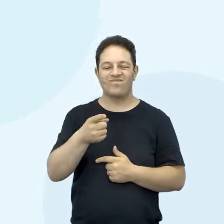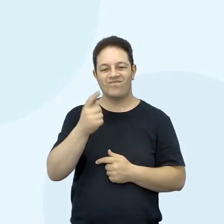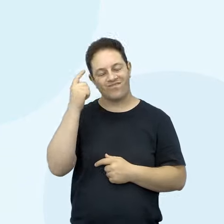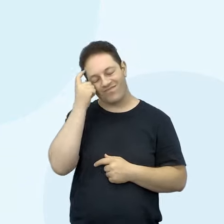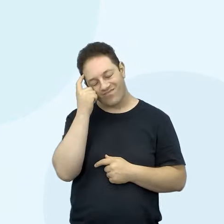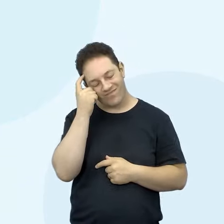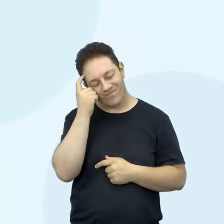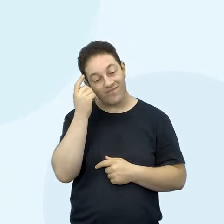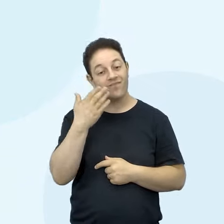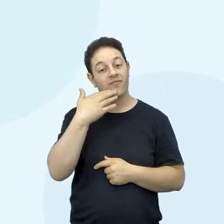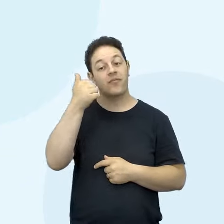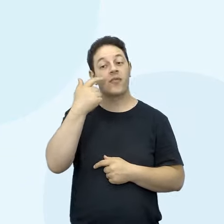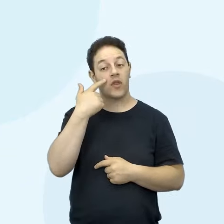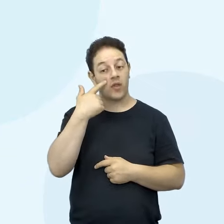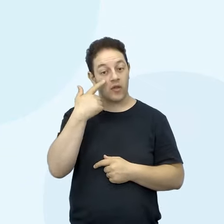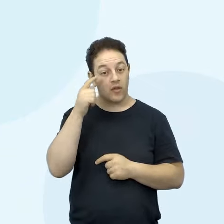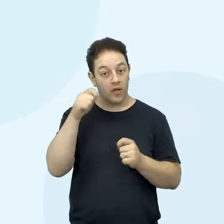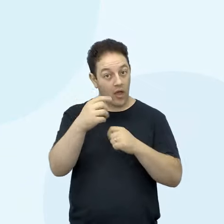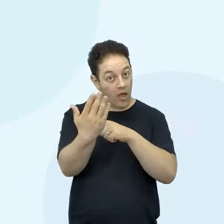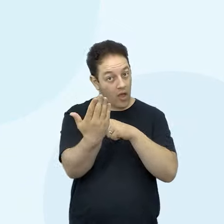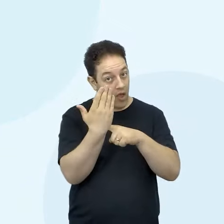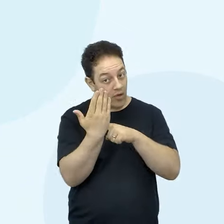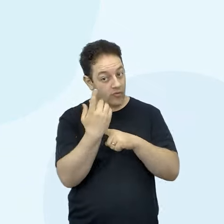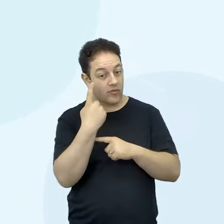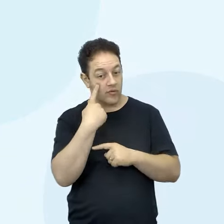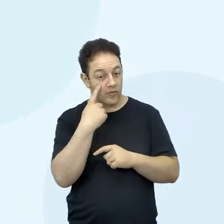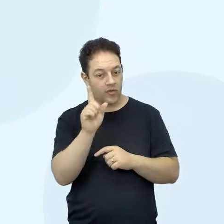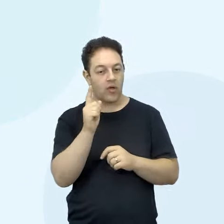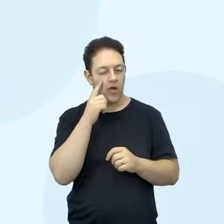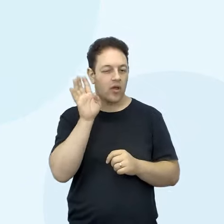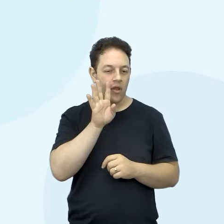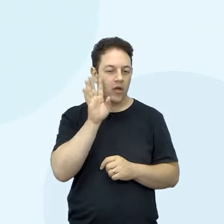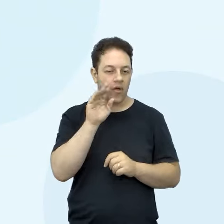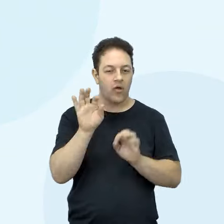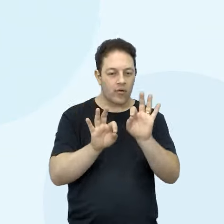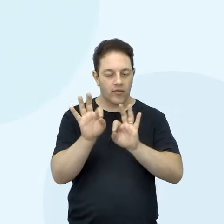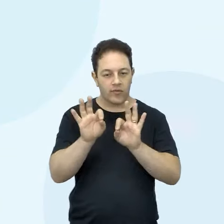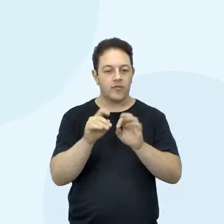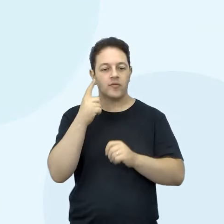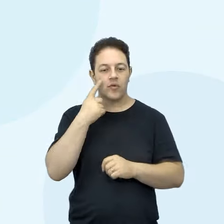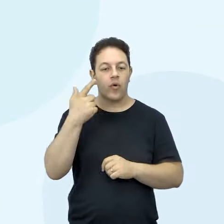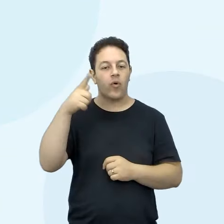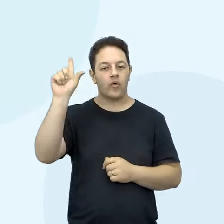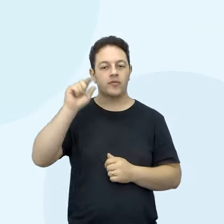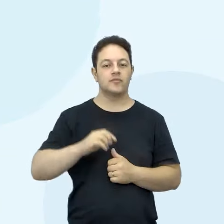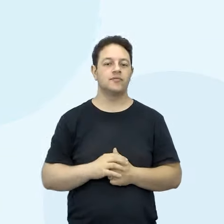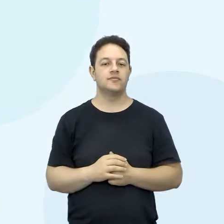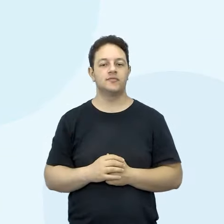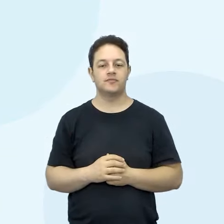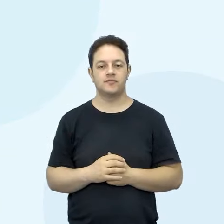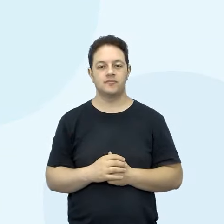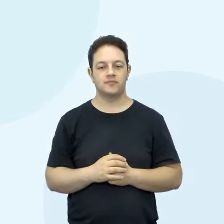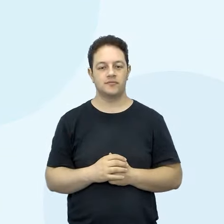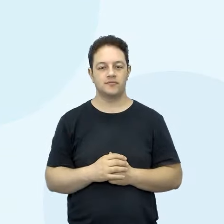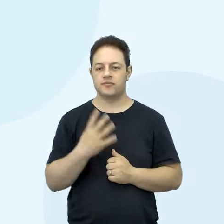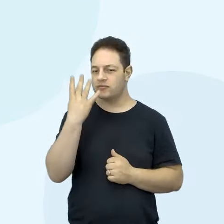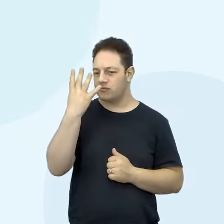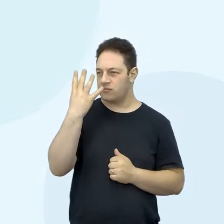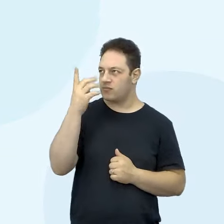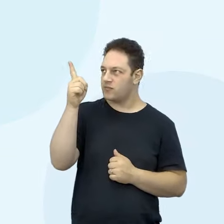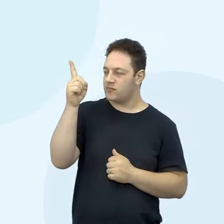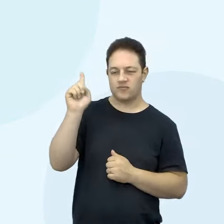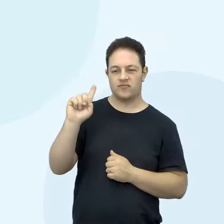tive uma ideia aqui, ó. Vê se você consegue me acompanhar, então, de uma coisa bacana da gente fazer. Esse aqui, ao invés de eu dividir por 4,